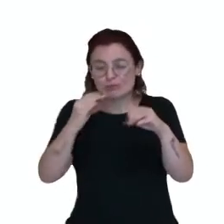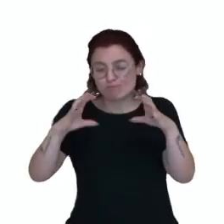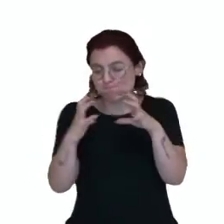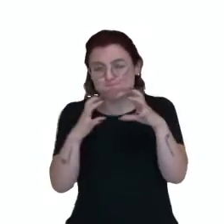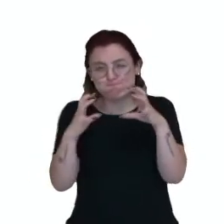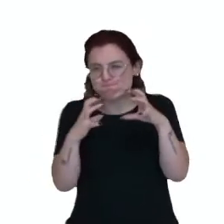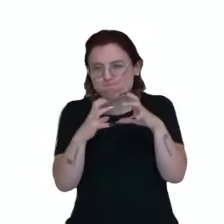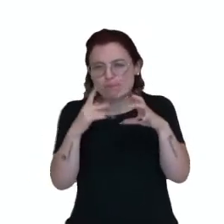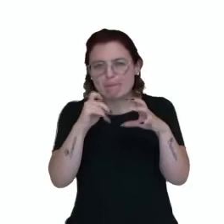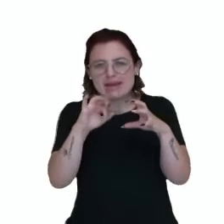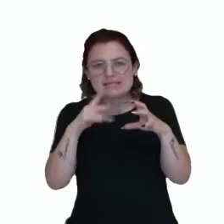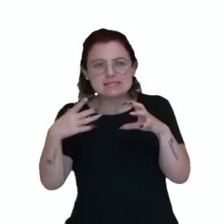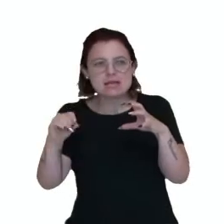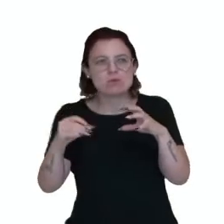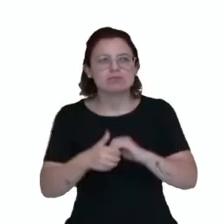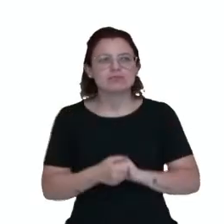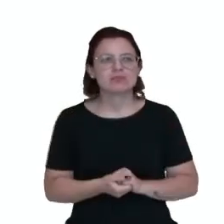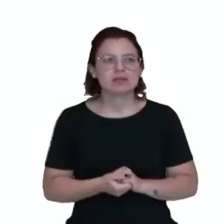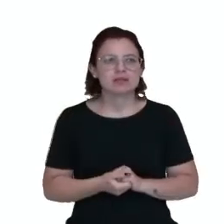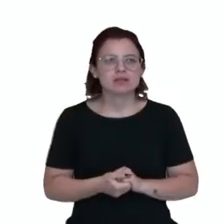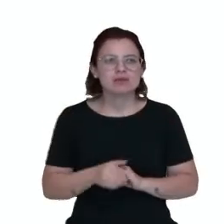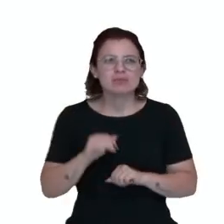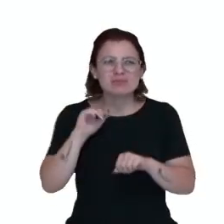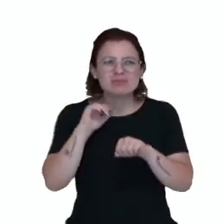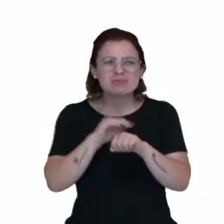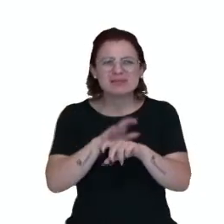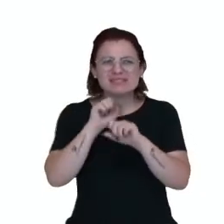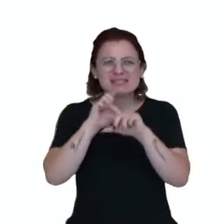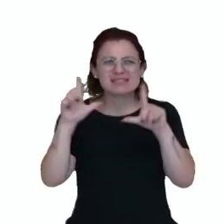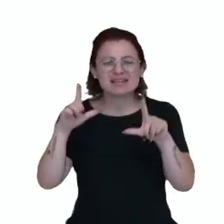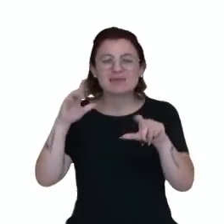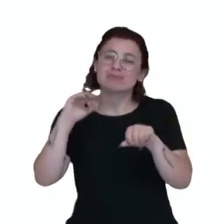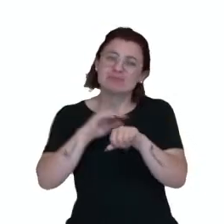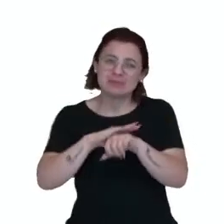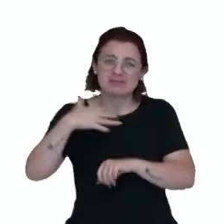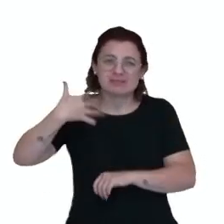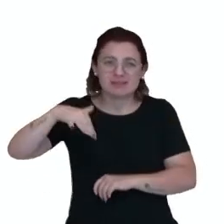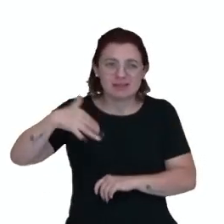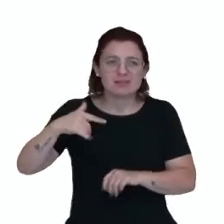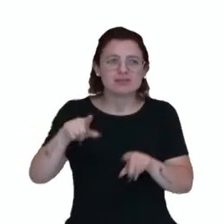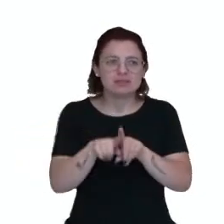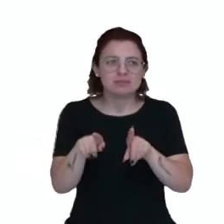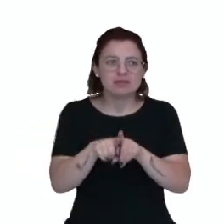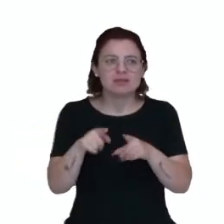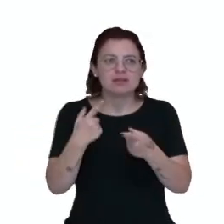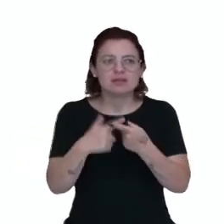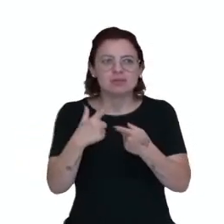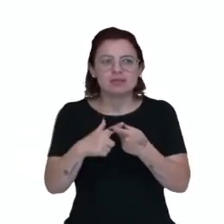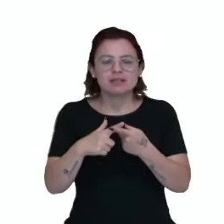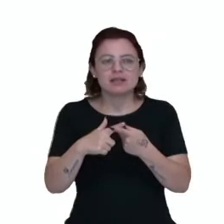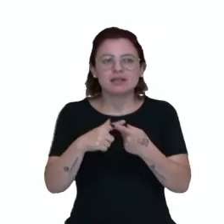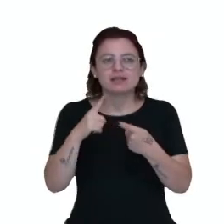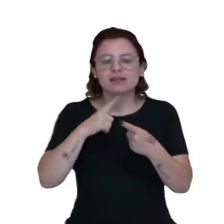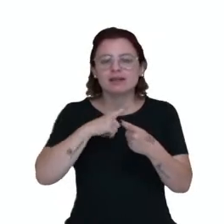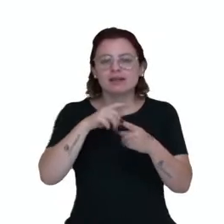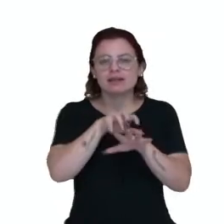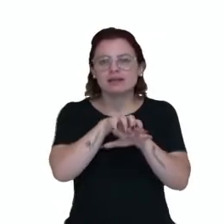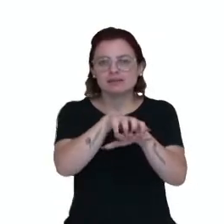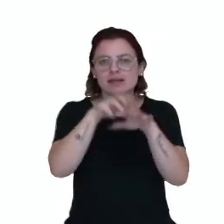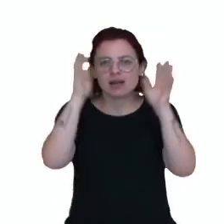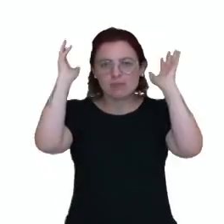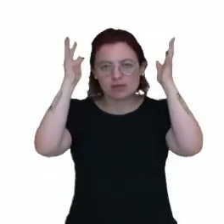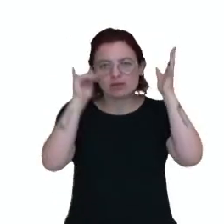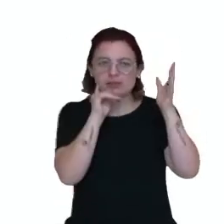maior robustez e, claro, mais investimentos, o que acontece com os veículos pesados, caminhões,